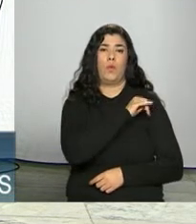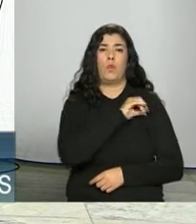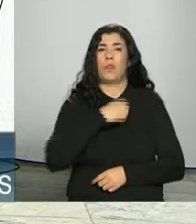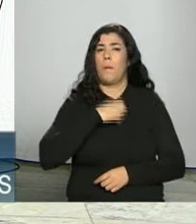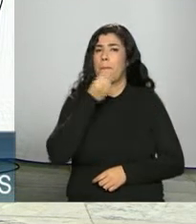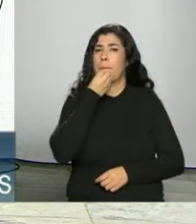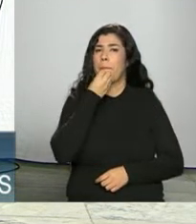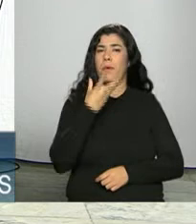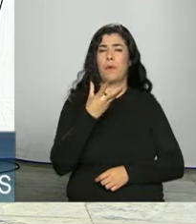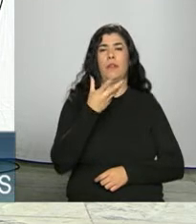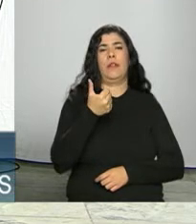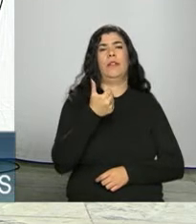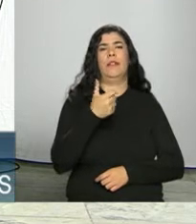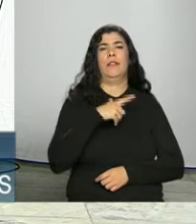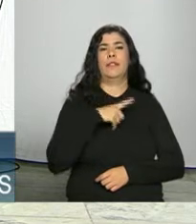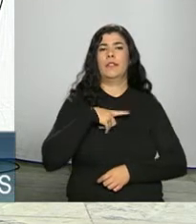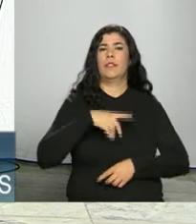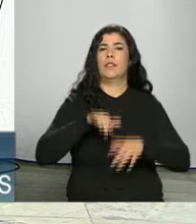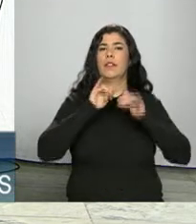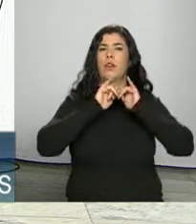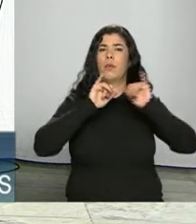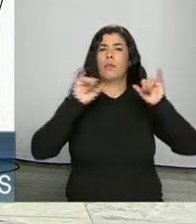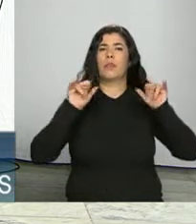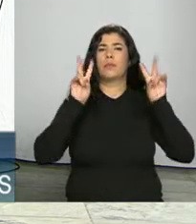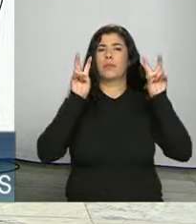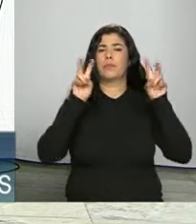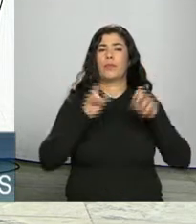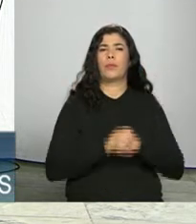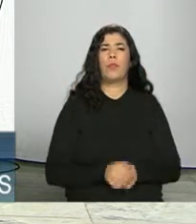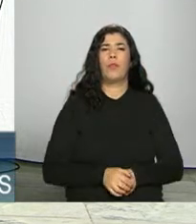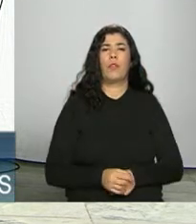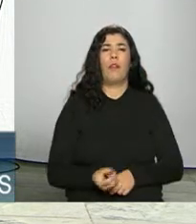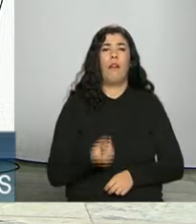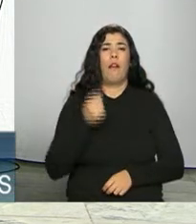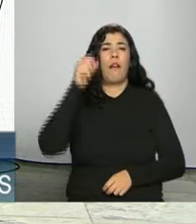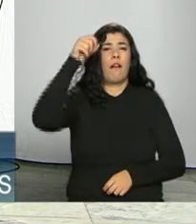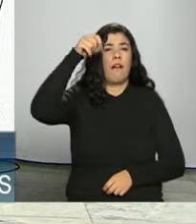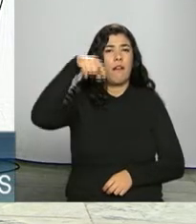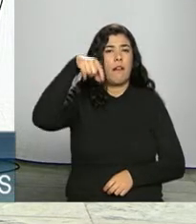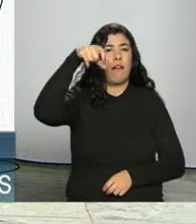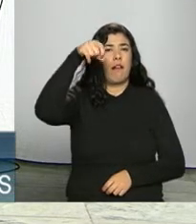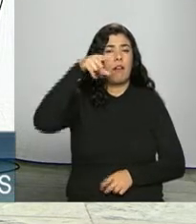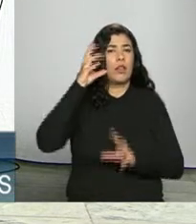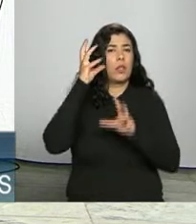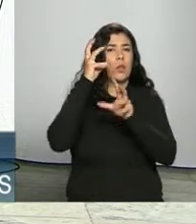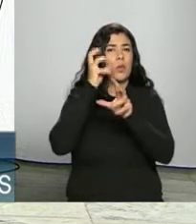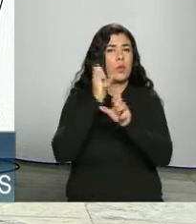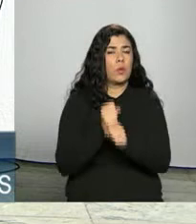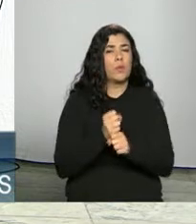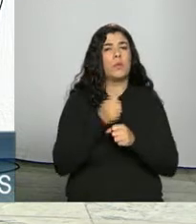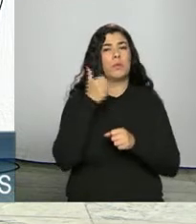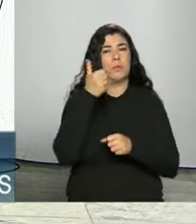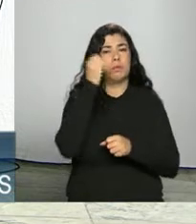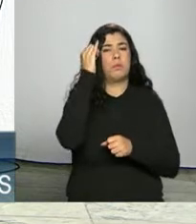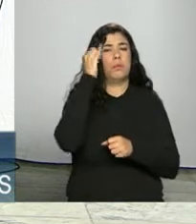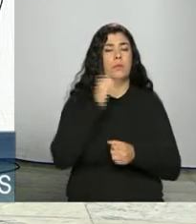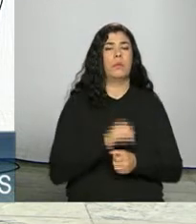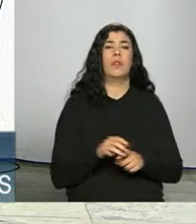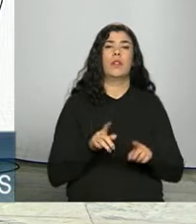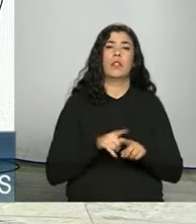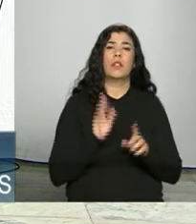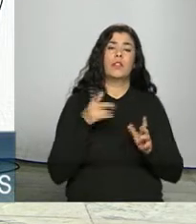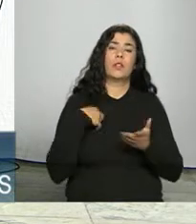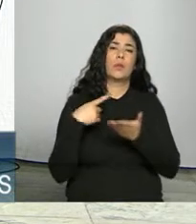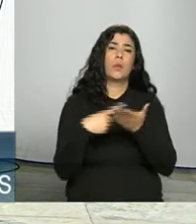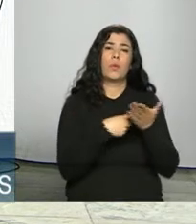ótima campanha a uma como é que é a única toda gota conta tá o governador mostrou a campanha para gente a gente